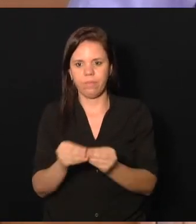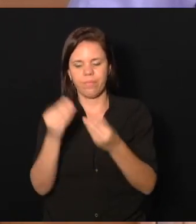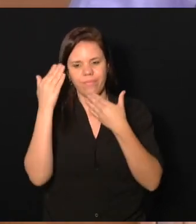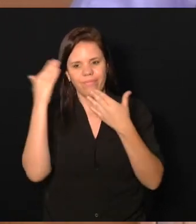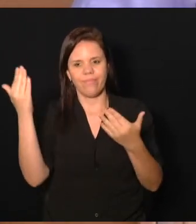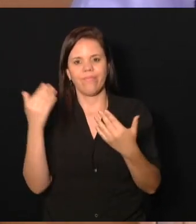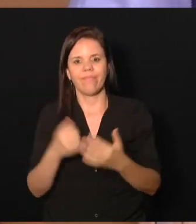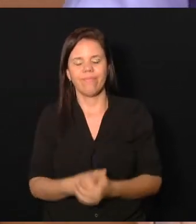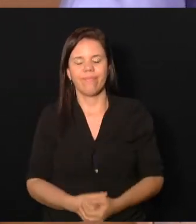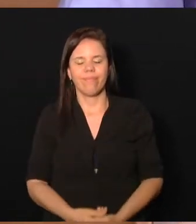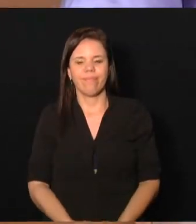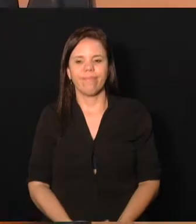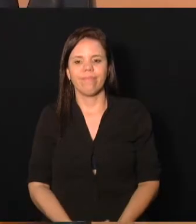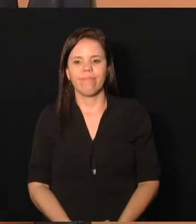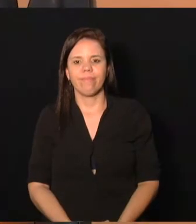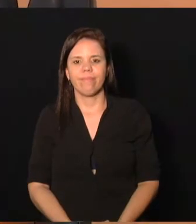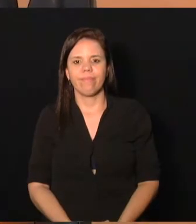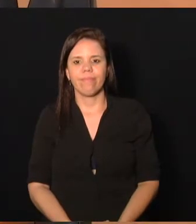Obrigado, hein, a todos.